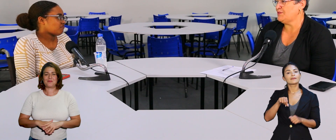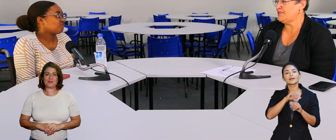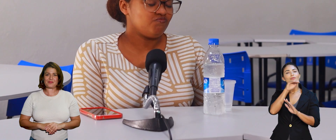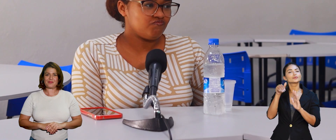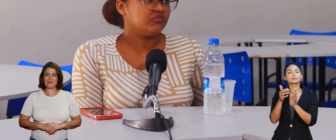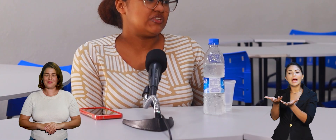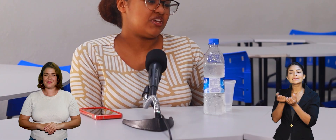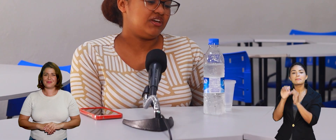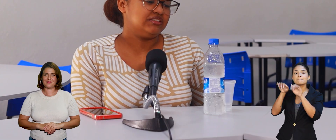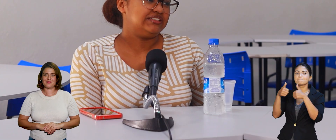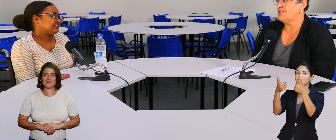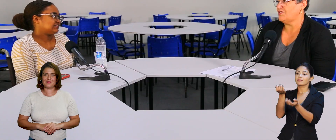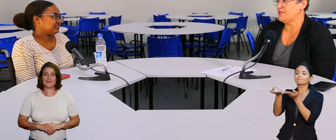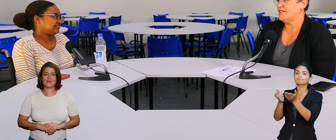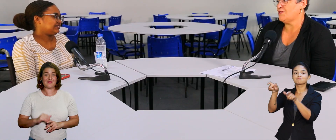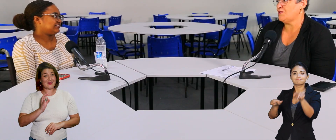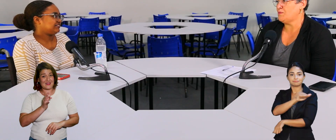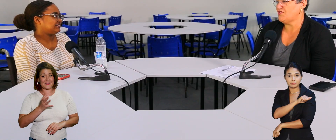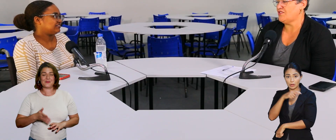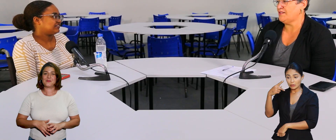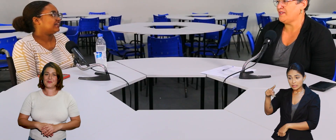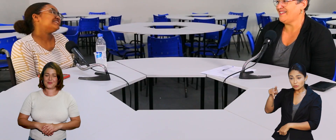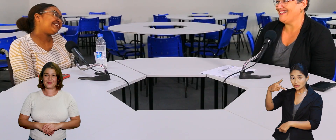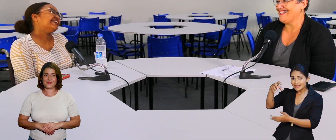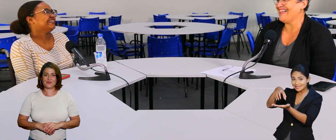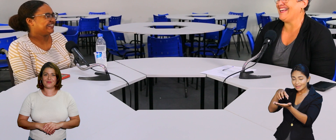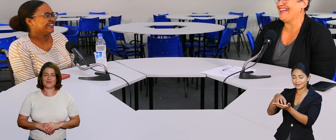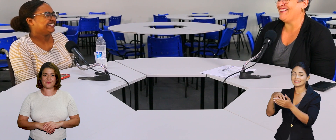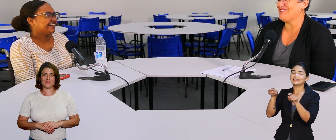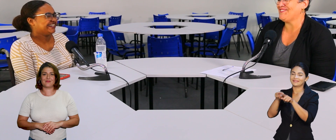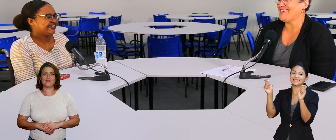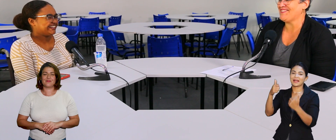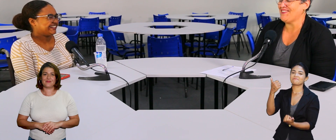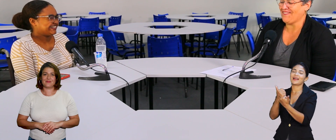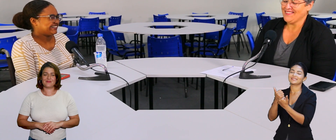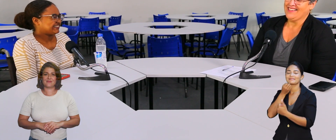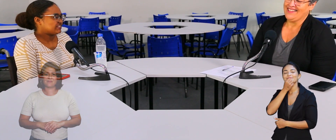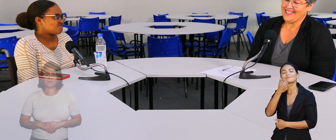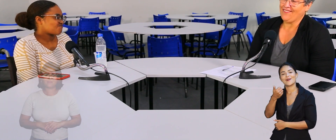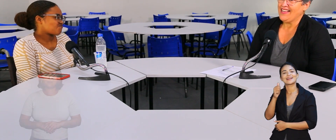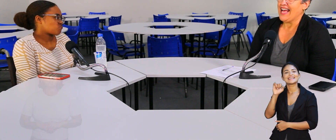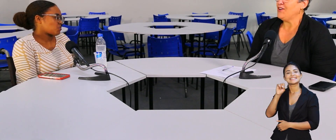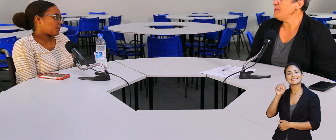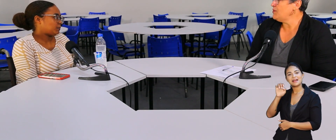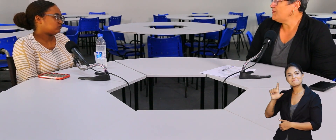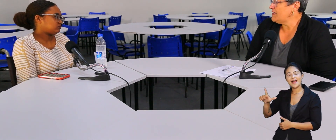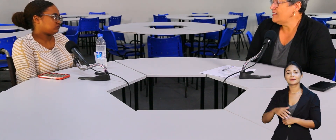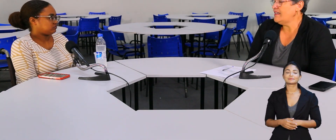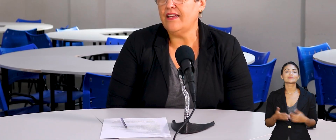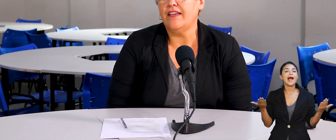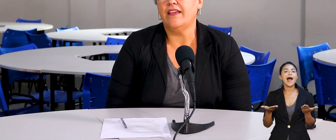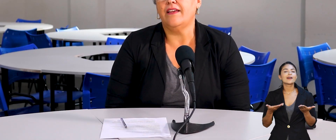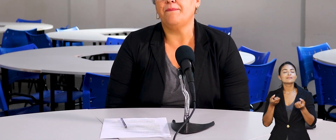receber bem um aluno, né? Uhum, isso aí. Verdade. E você lá no seu setor pode ajudar também. Isso aí. Muito bem, Isabel. Legal. Agora me conta,